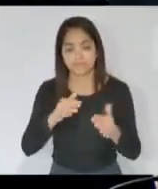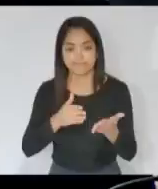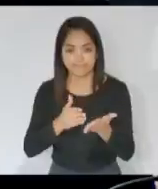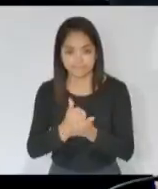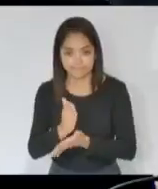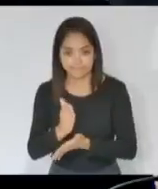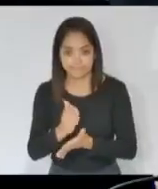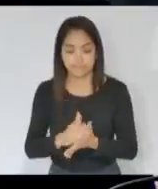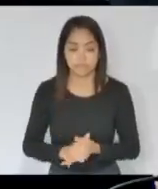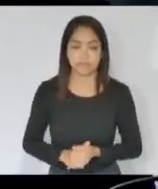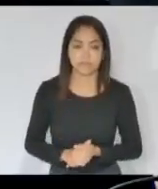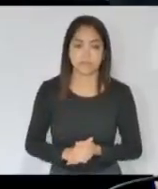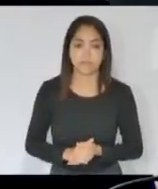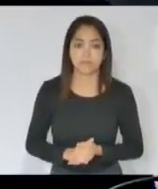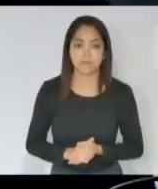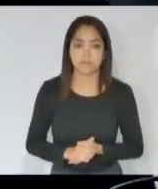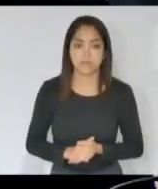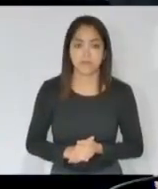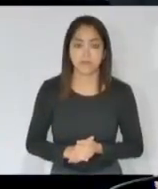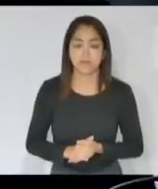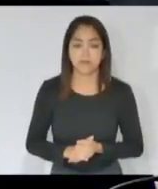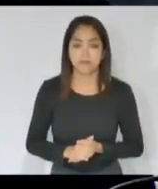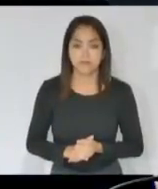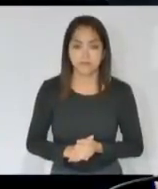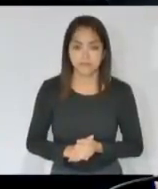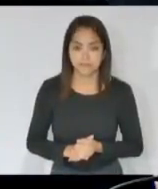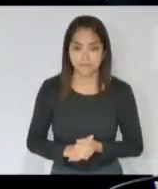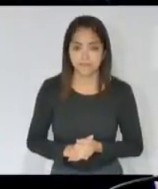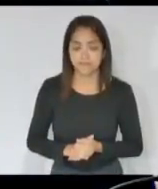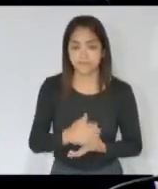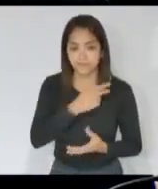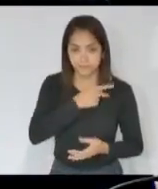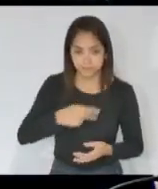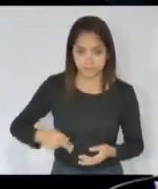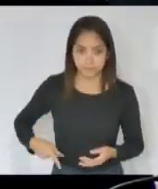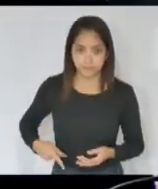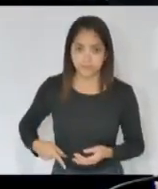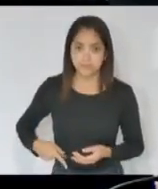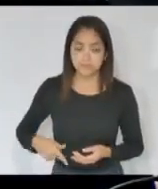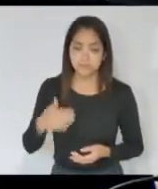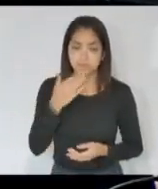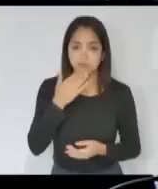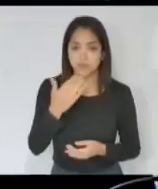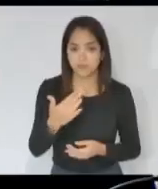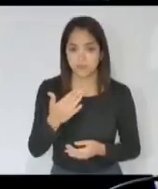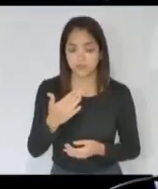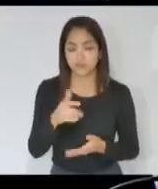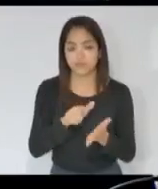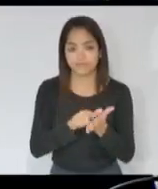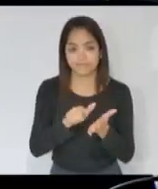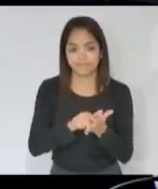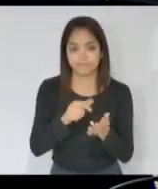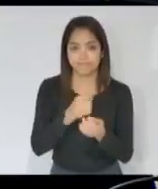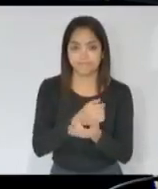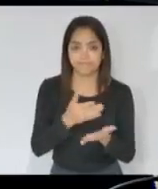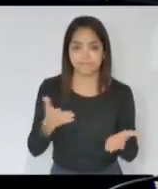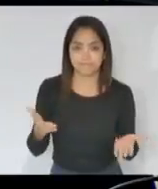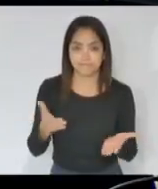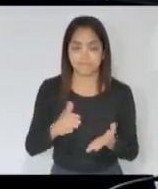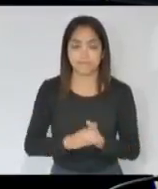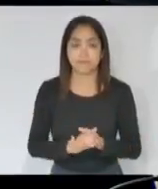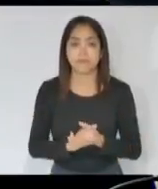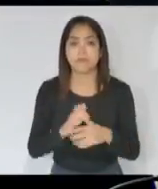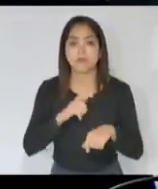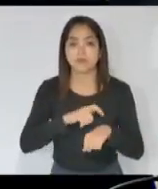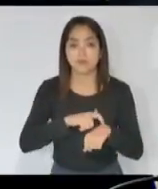aprovadas. Expediente. O senhor presidente solicitou que se procedesse à distribuição.